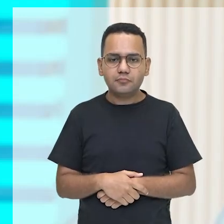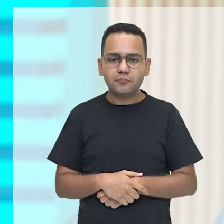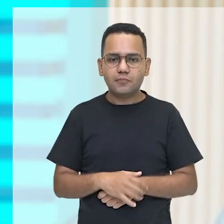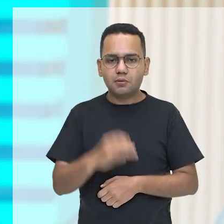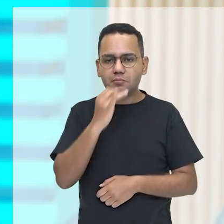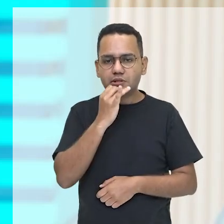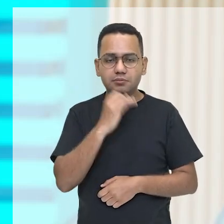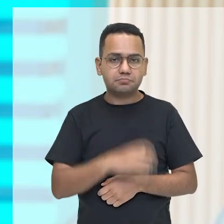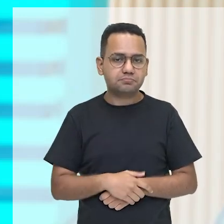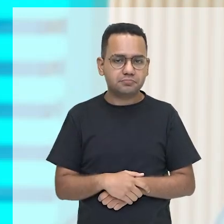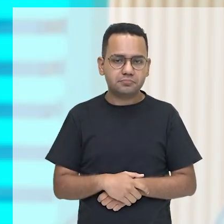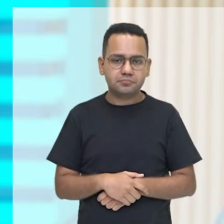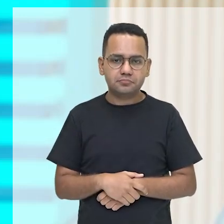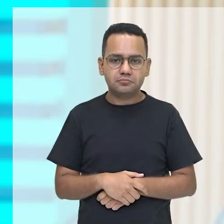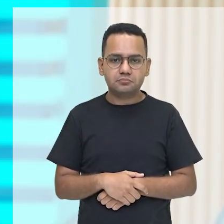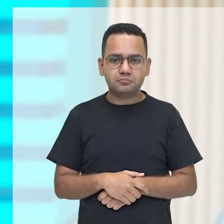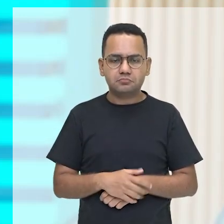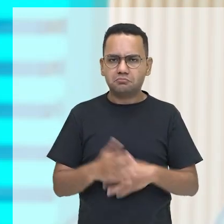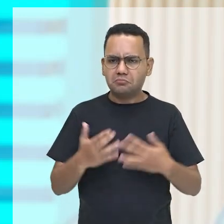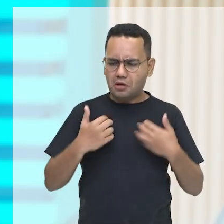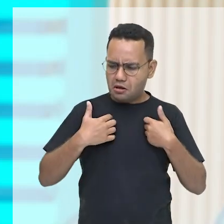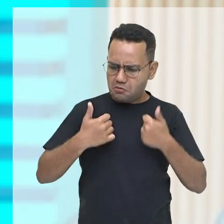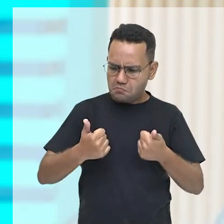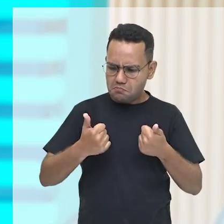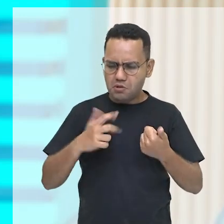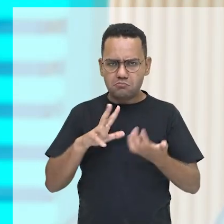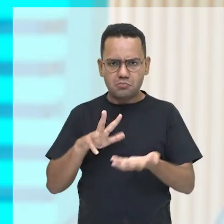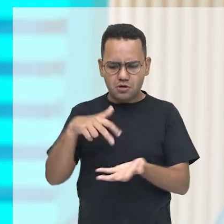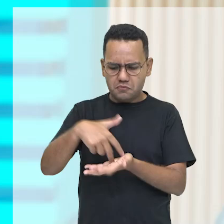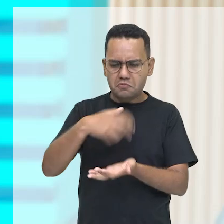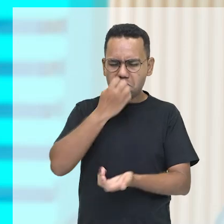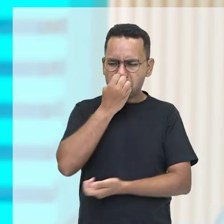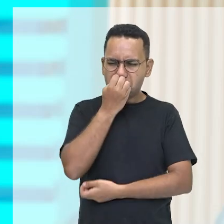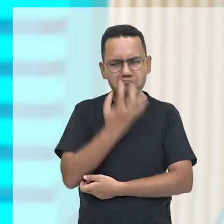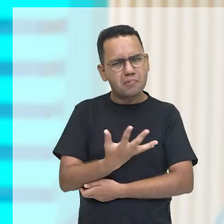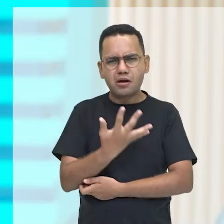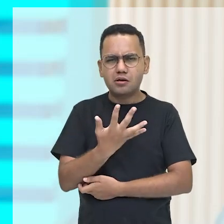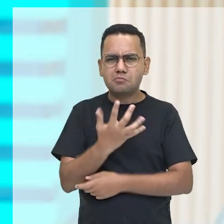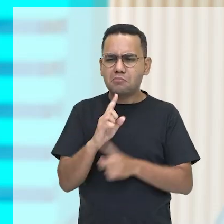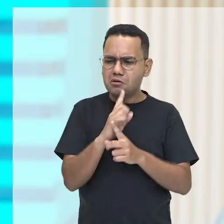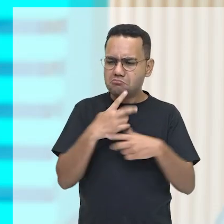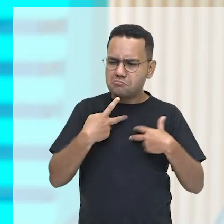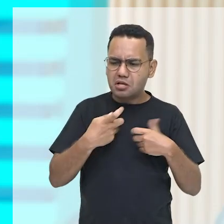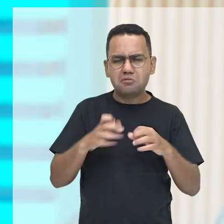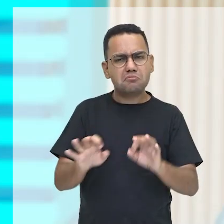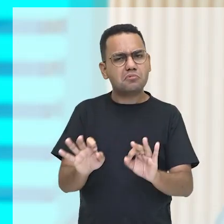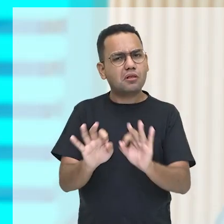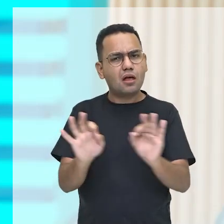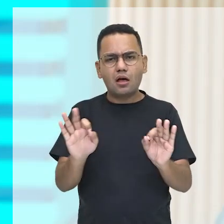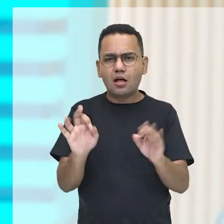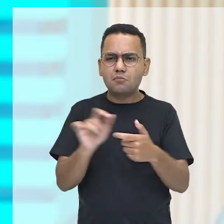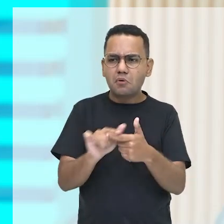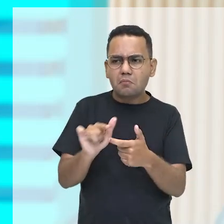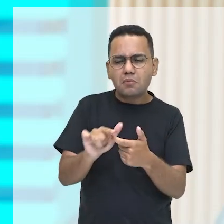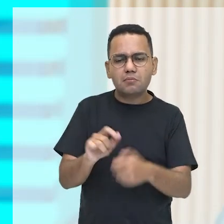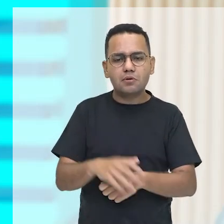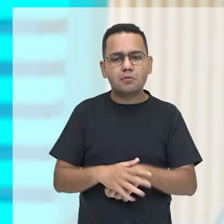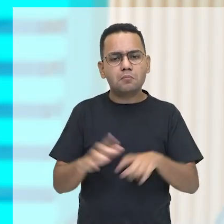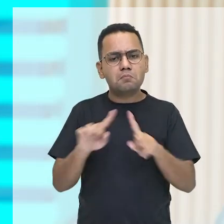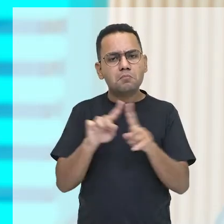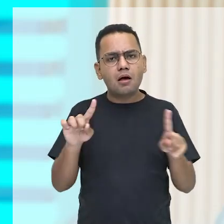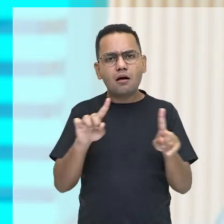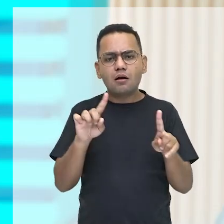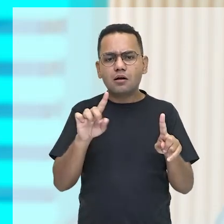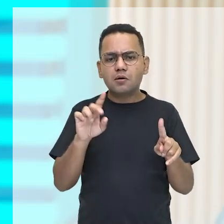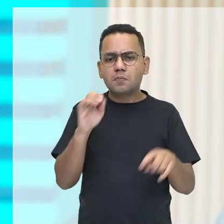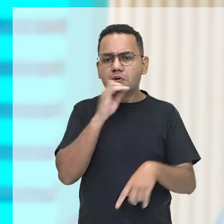de repente você está bem, levantou bem, não estava sentindo nada, mas aí de repente do nada